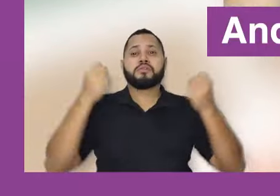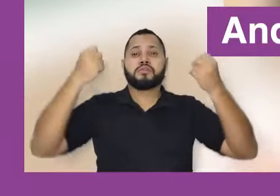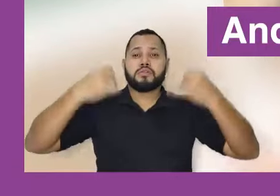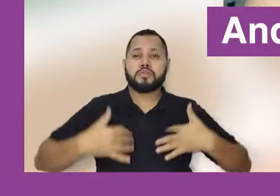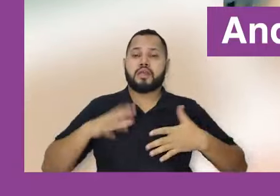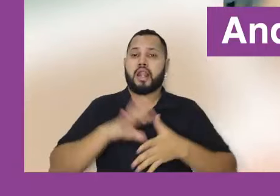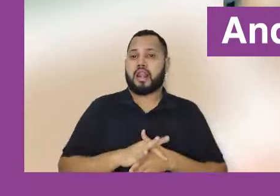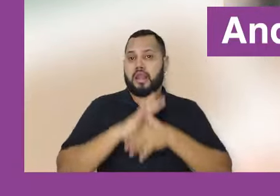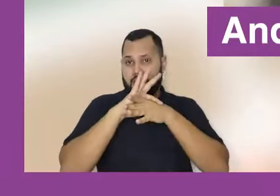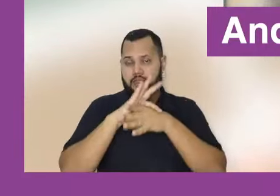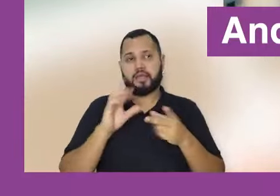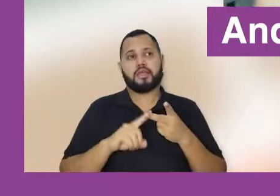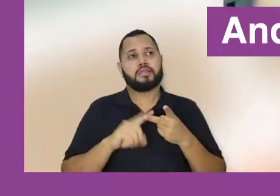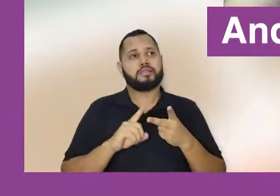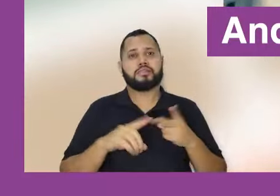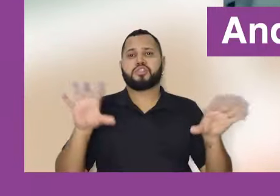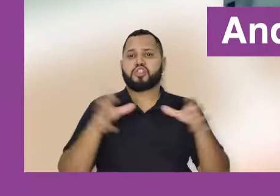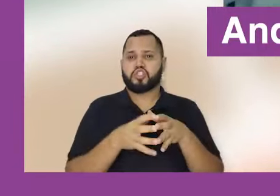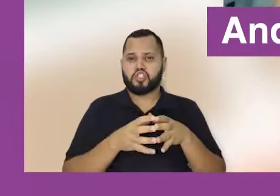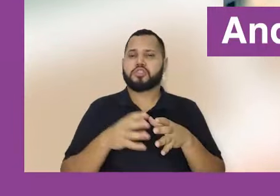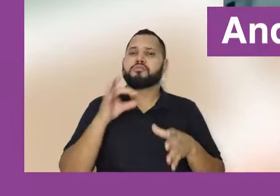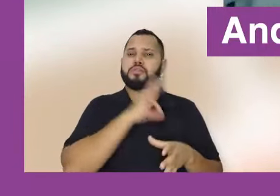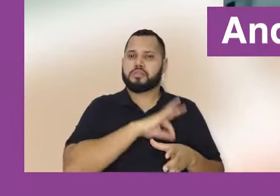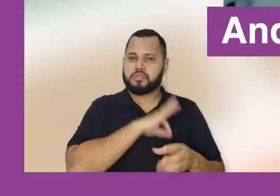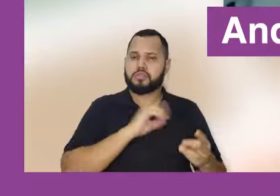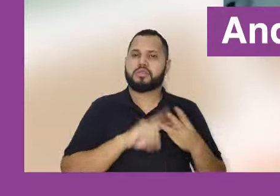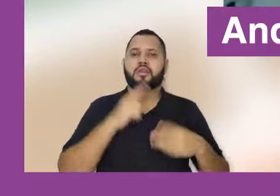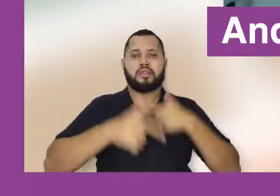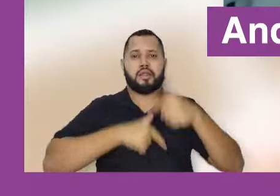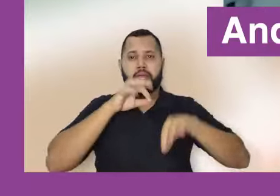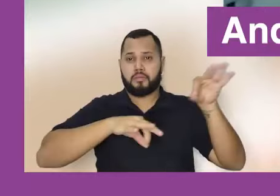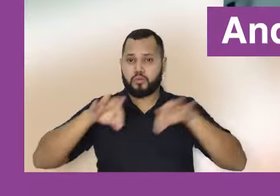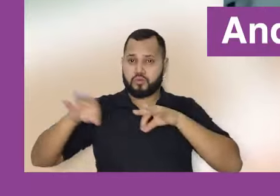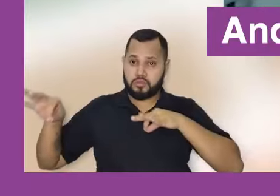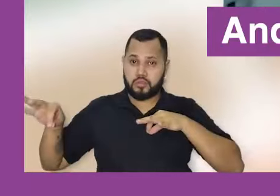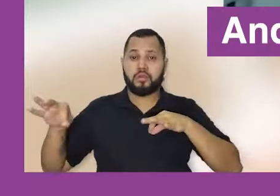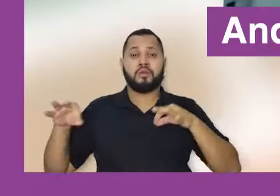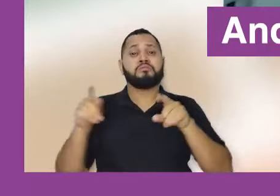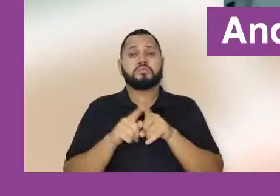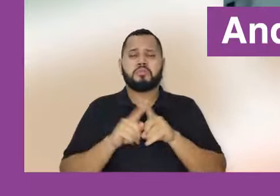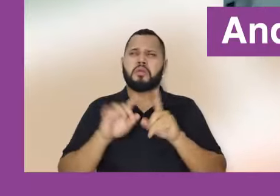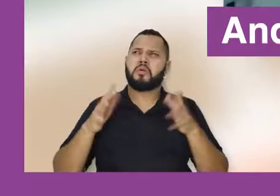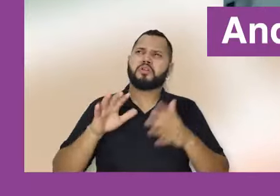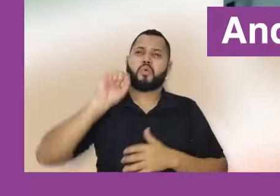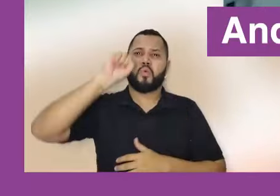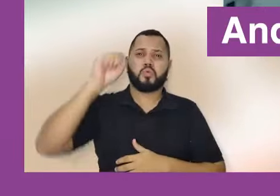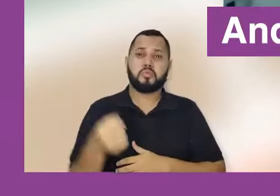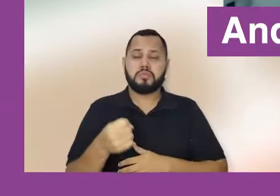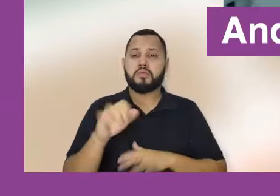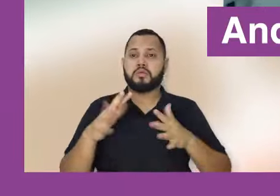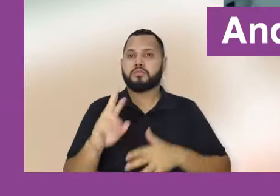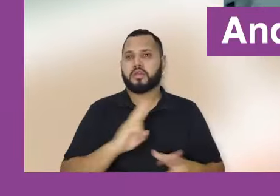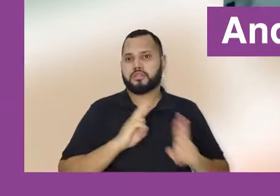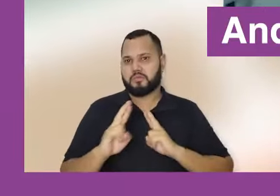falando de líderes times de mensalistas times operacionais da produção a gente teve quase 8 mil